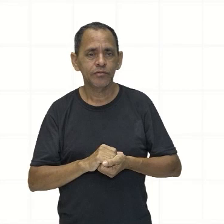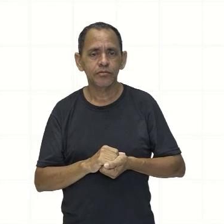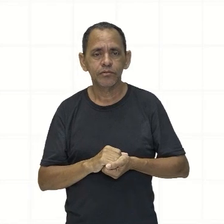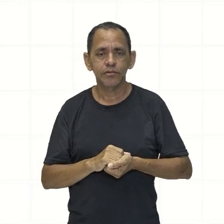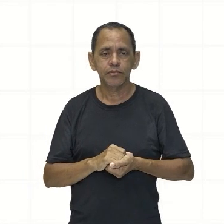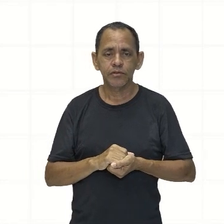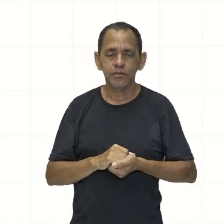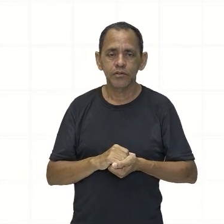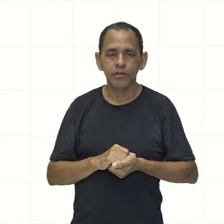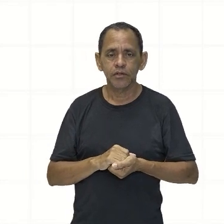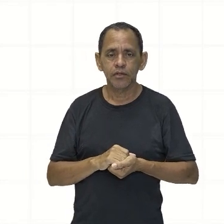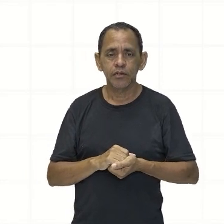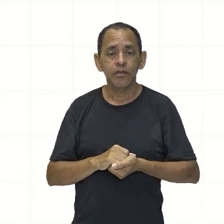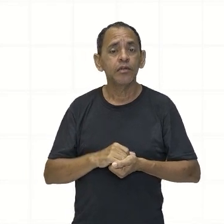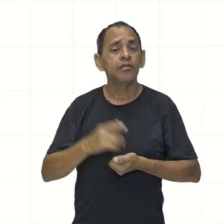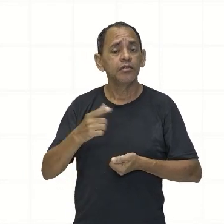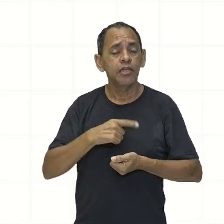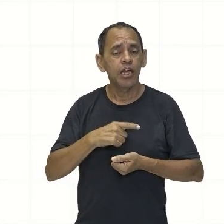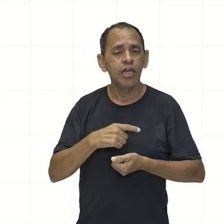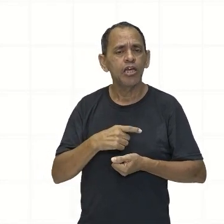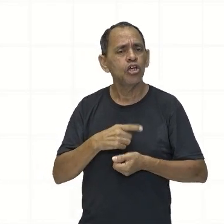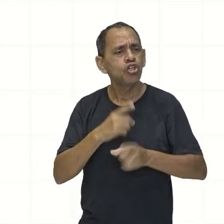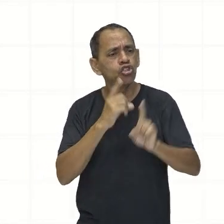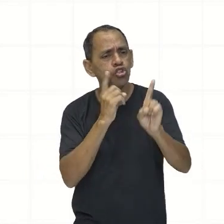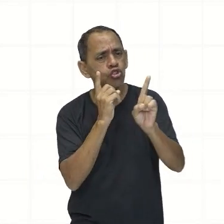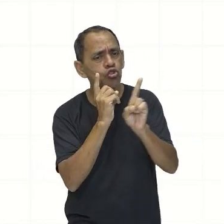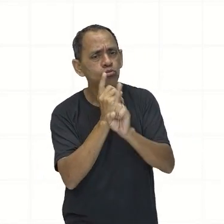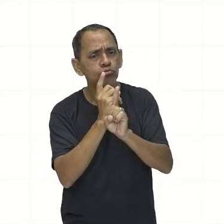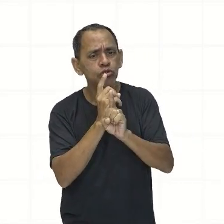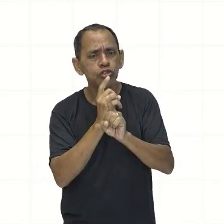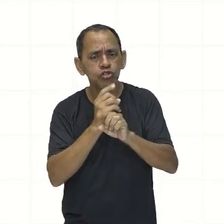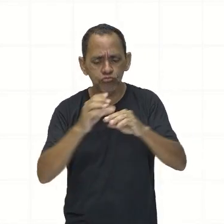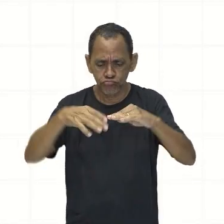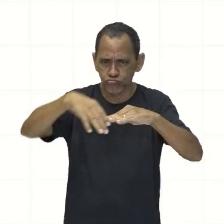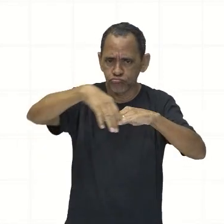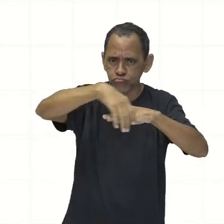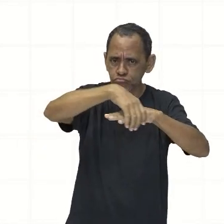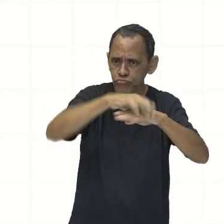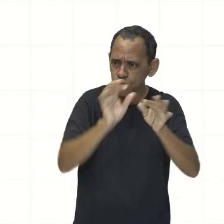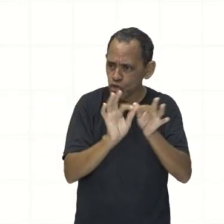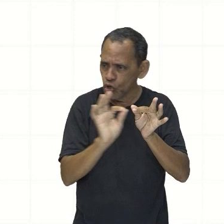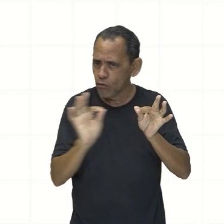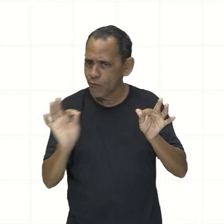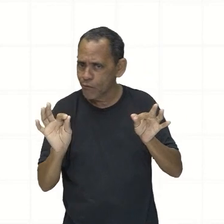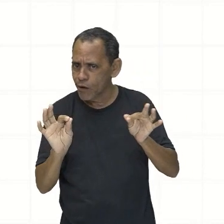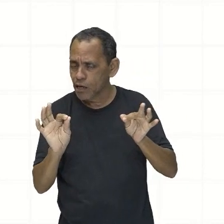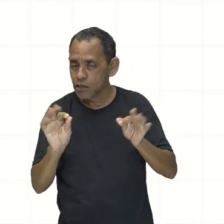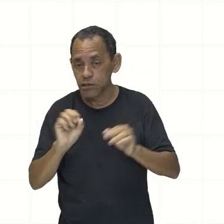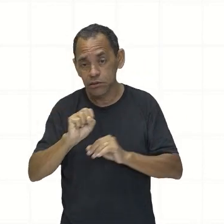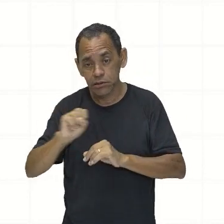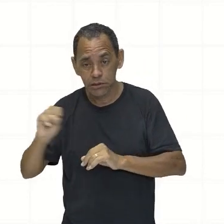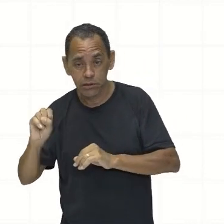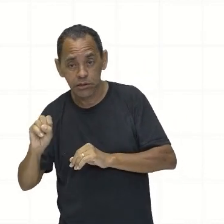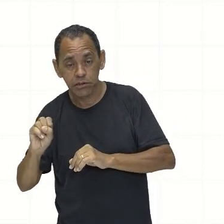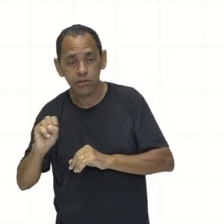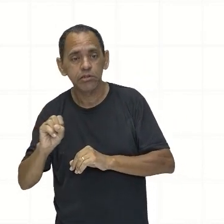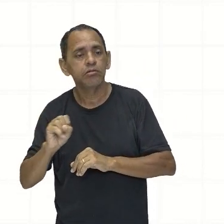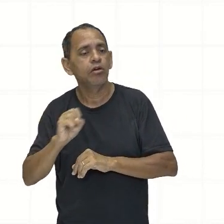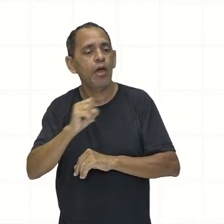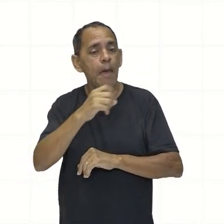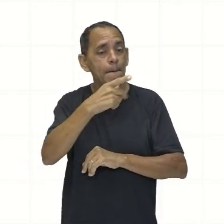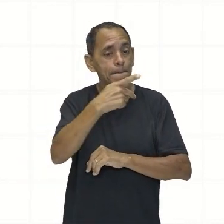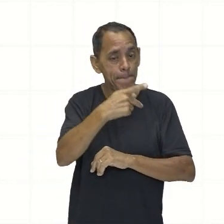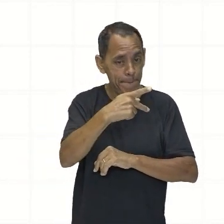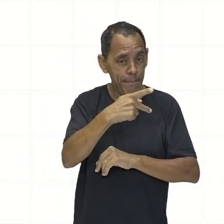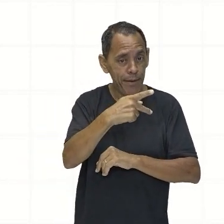certo, esse comprimento, se nós soubermos o P, né, que é uma variável, por quê? Porque ele está